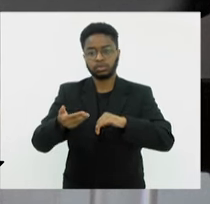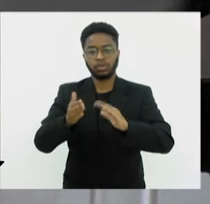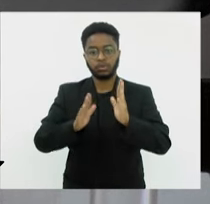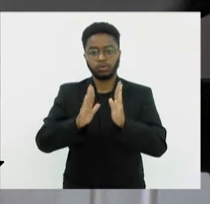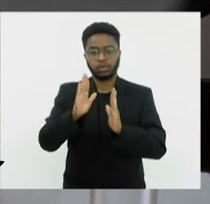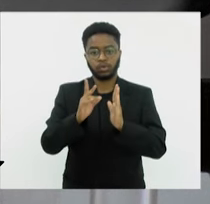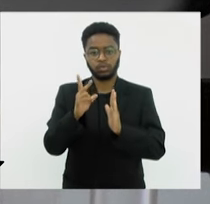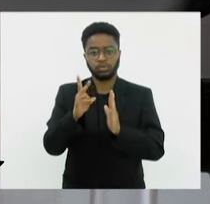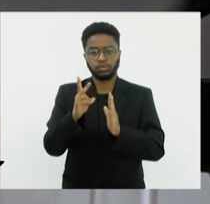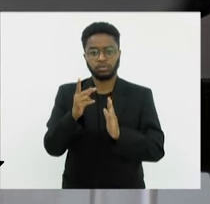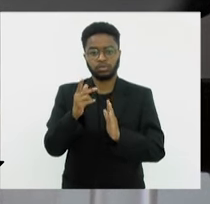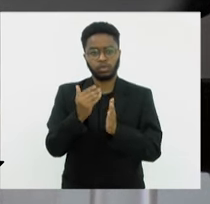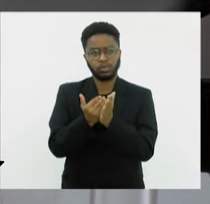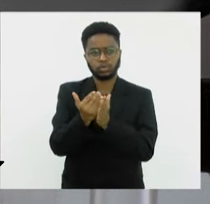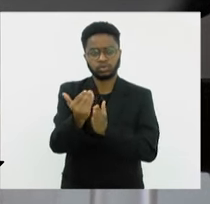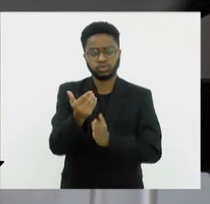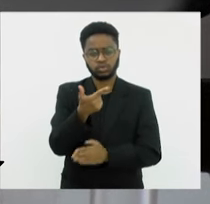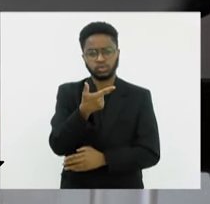falei,